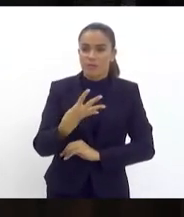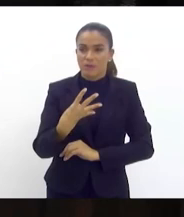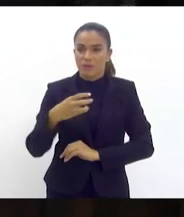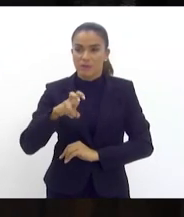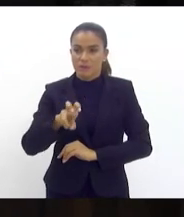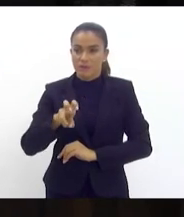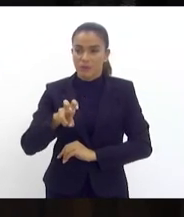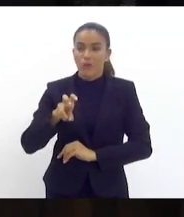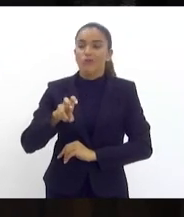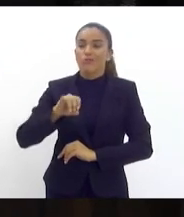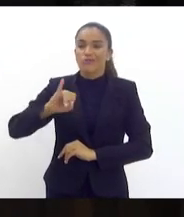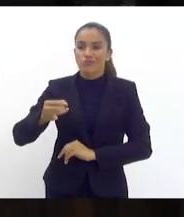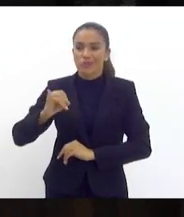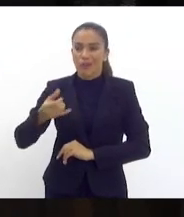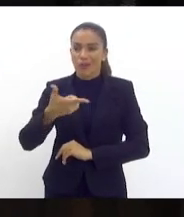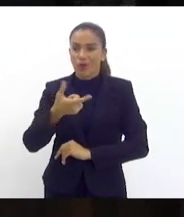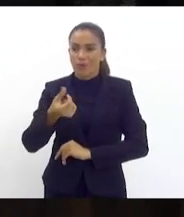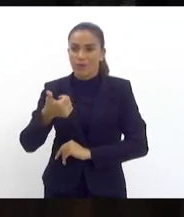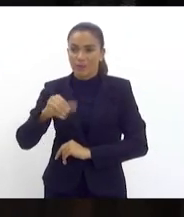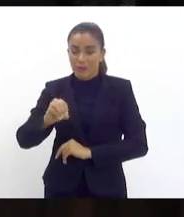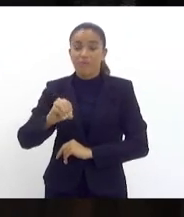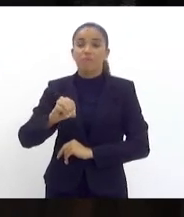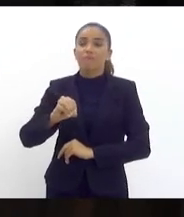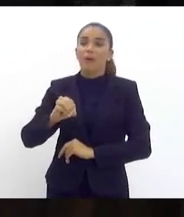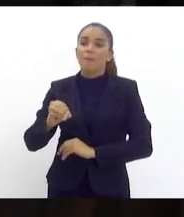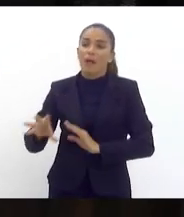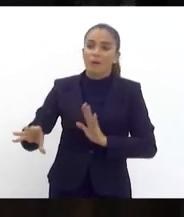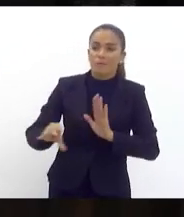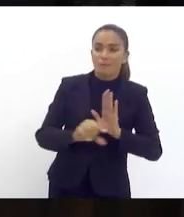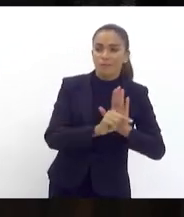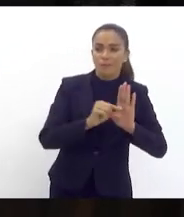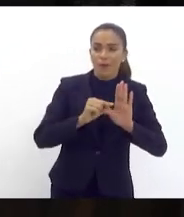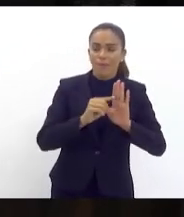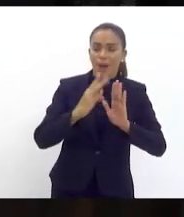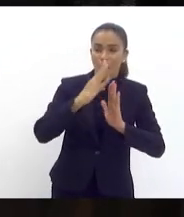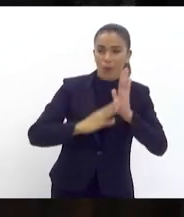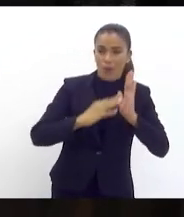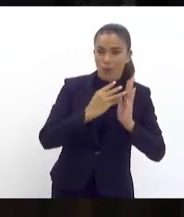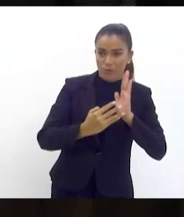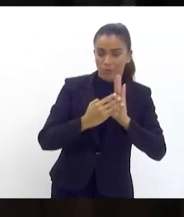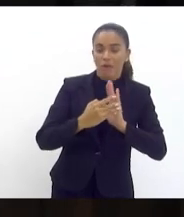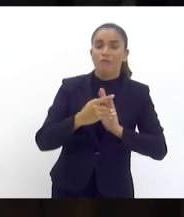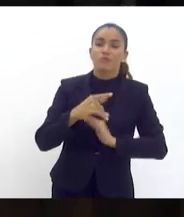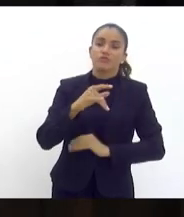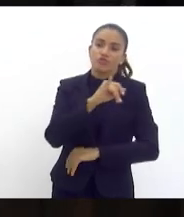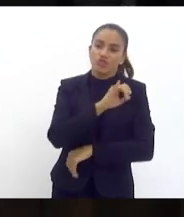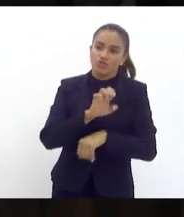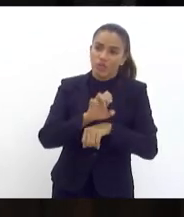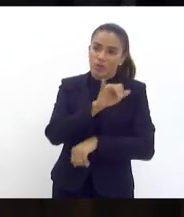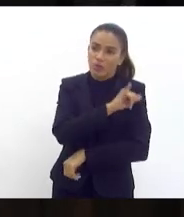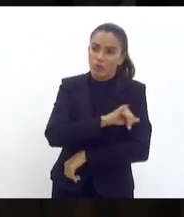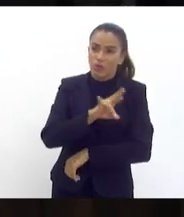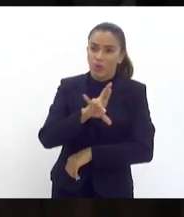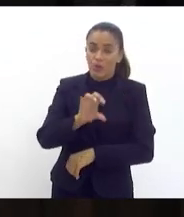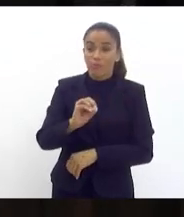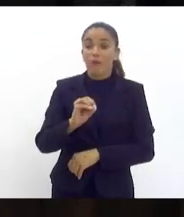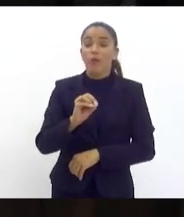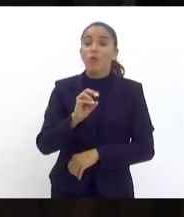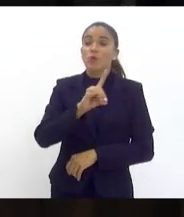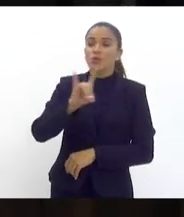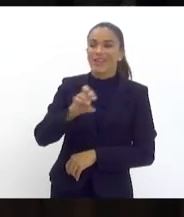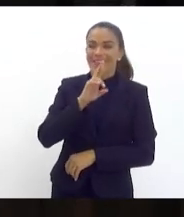5.645, de 6 de janeiro de 2010, para incluir no calendário oficial do Estado do Rio de Janeiro o Dia da